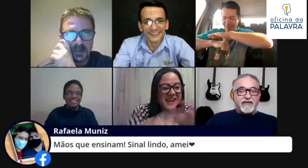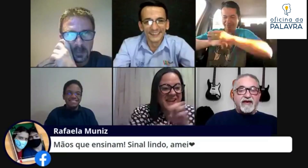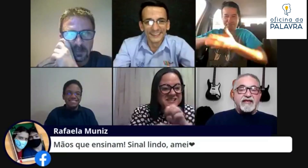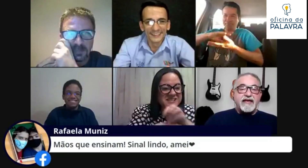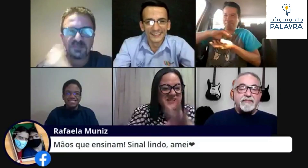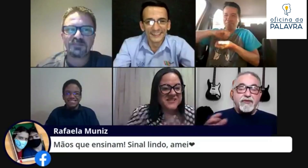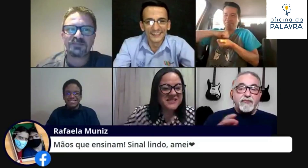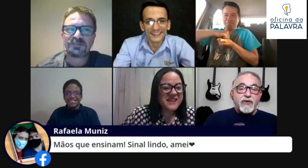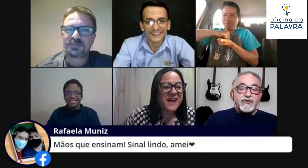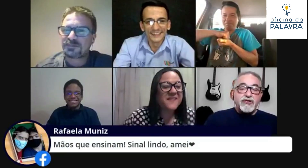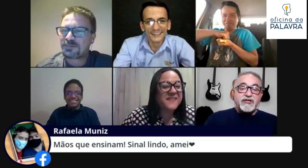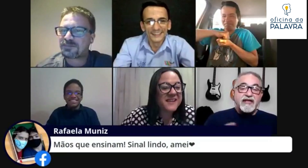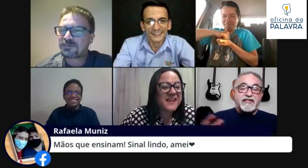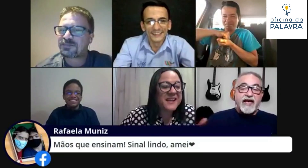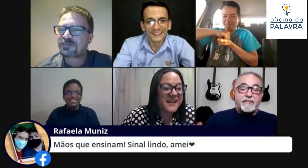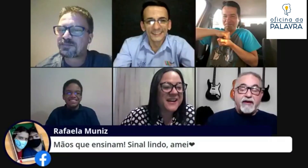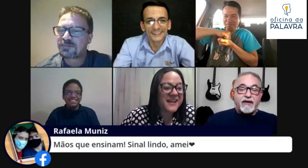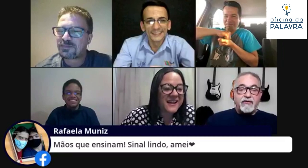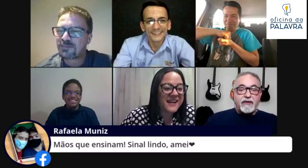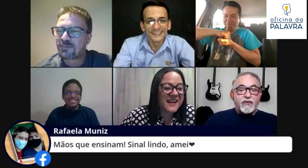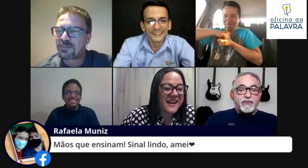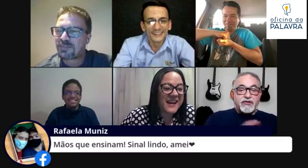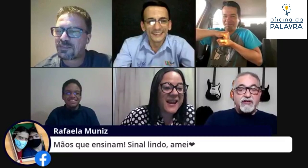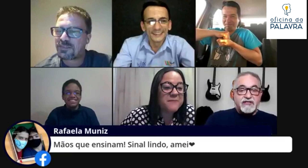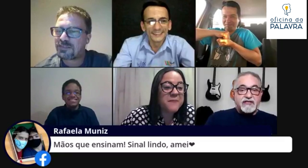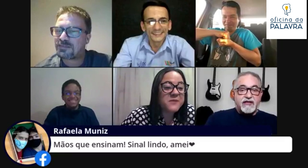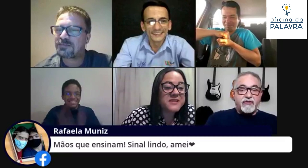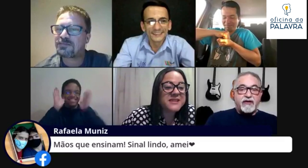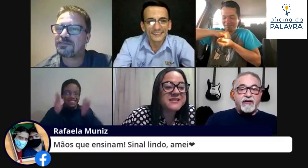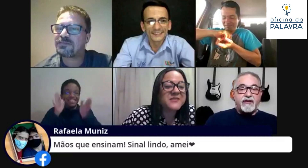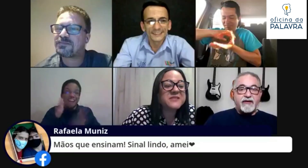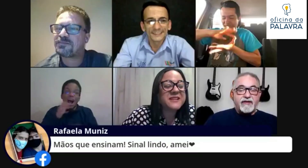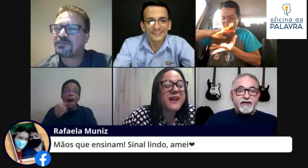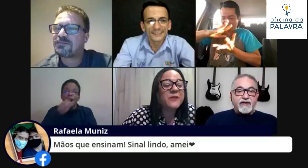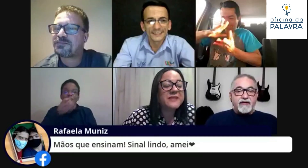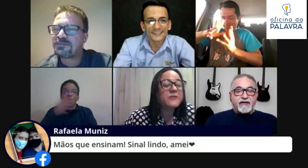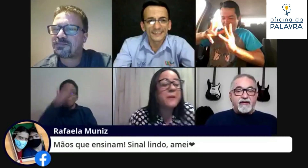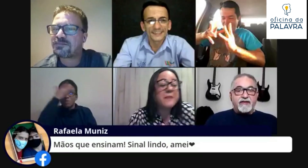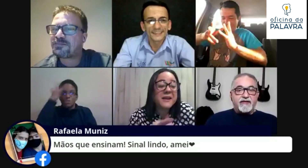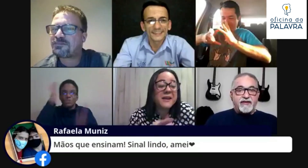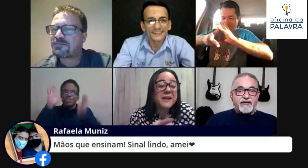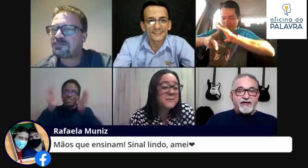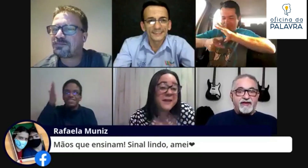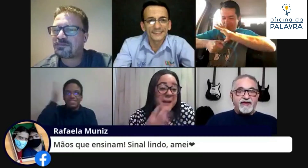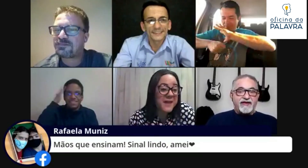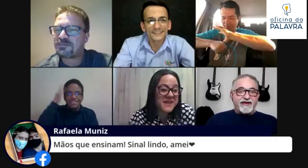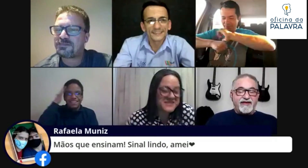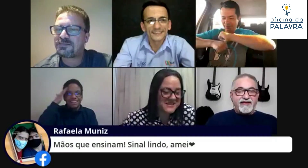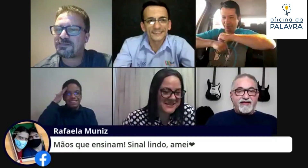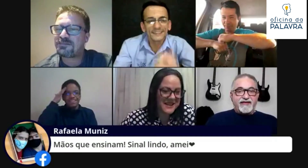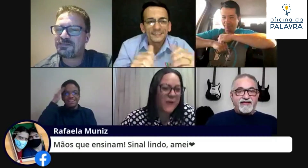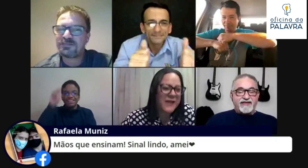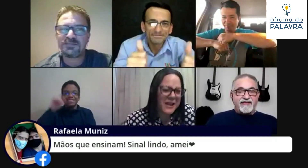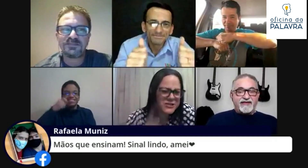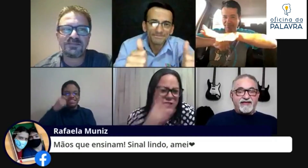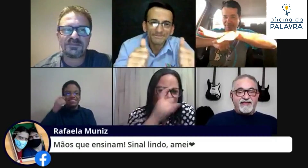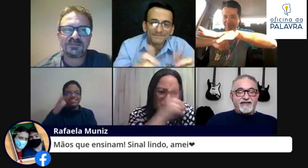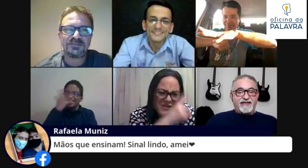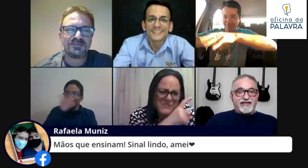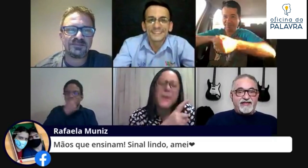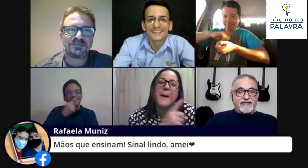Então, esse Esse é é o para os sinal. mãos que já sabem, né? Não é mãos que Mãos que ensinam, né? ensinam, sinal lindo, amei. Eu também amei esse sinal.